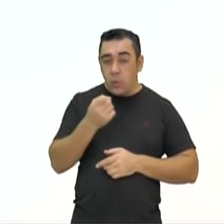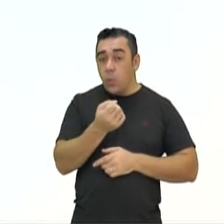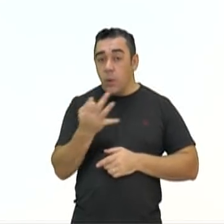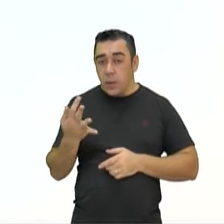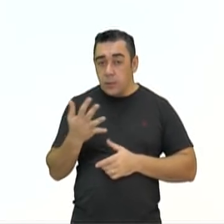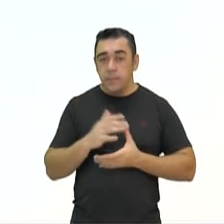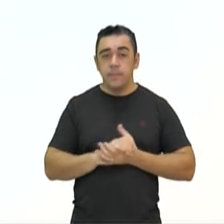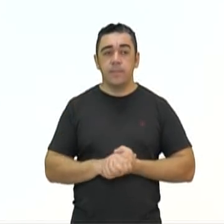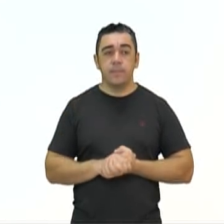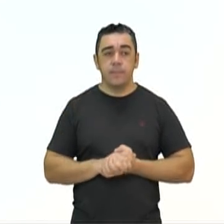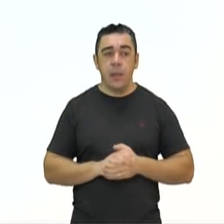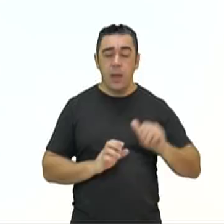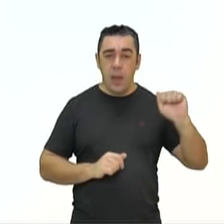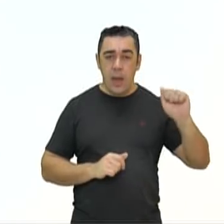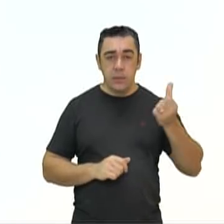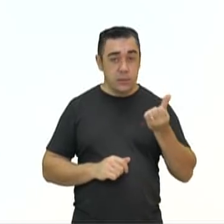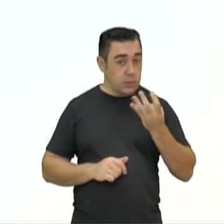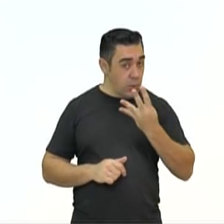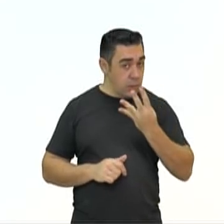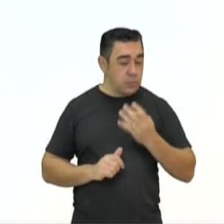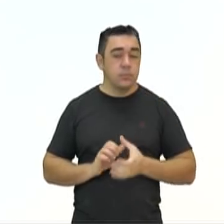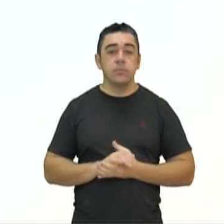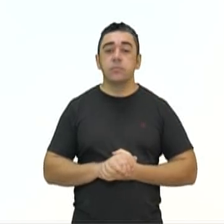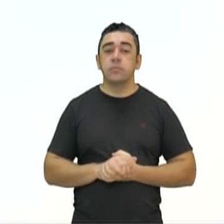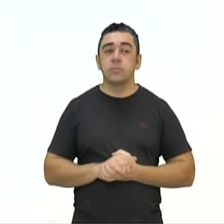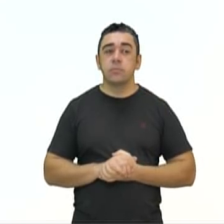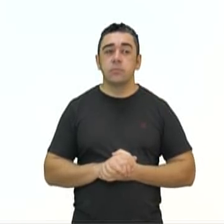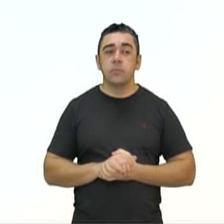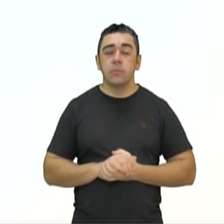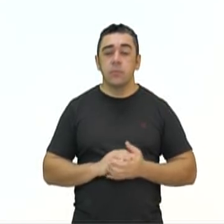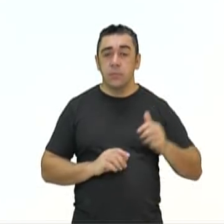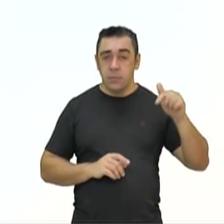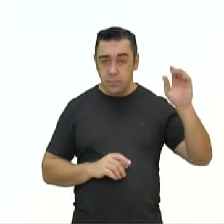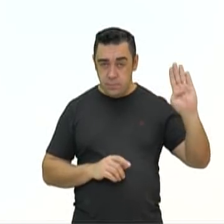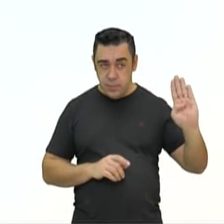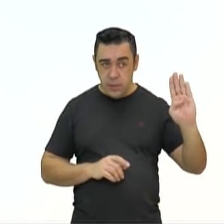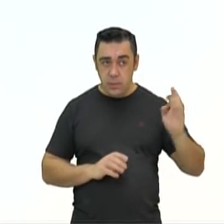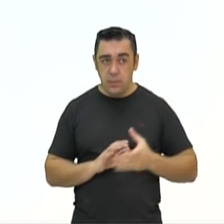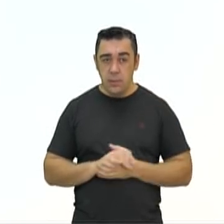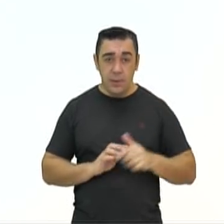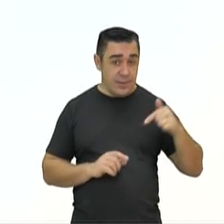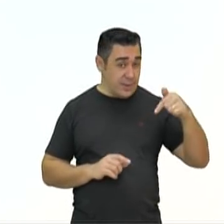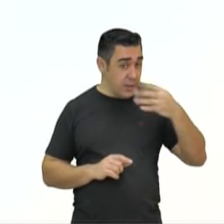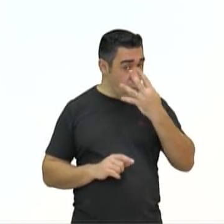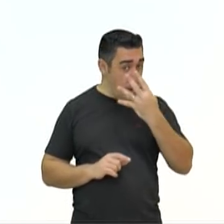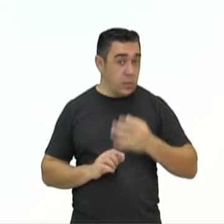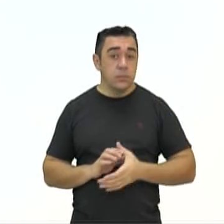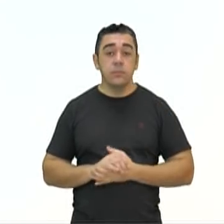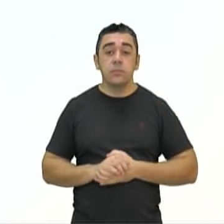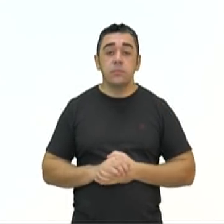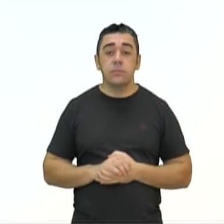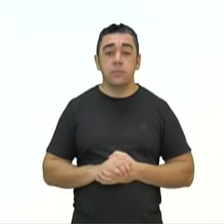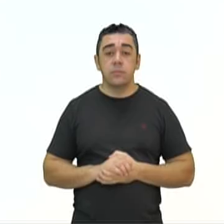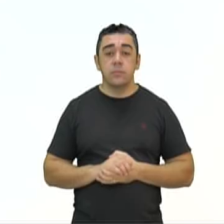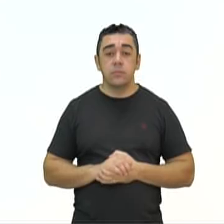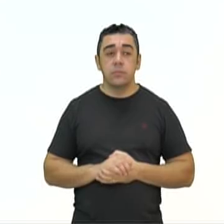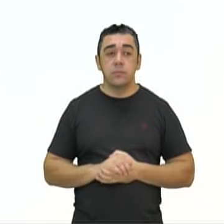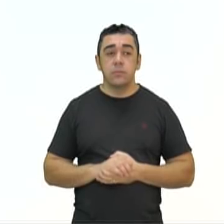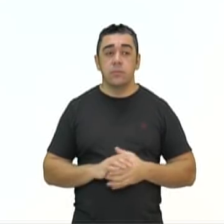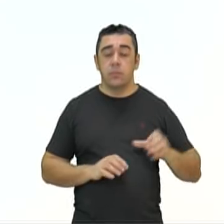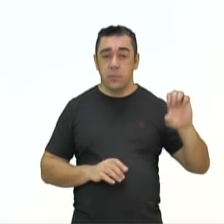lá, né? Alternativa A, 64 casas? Será? Alternativa B, 74 casas?